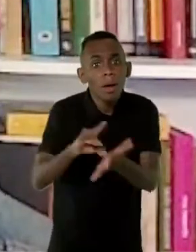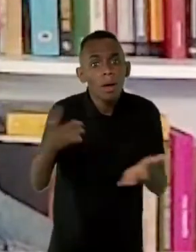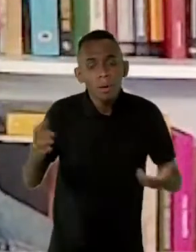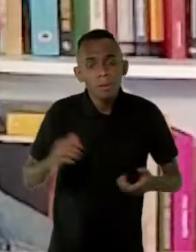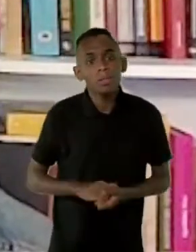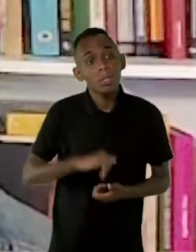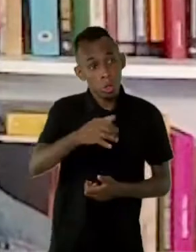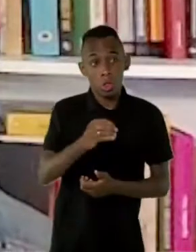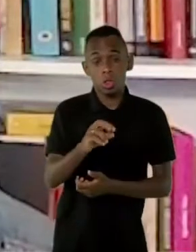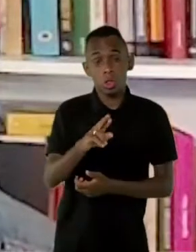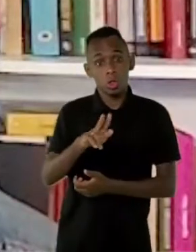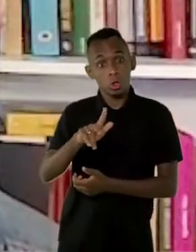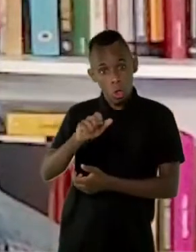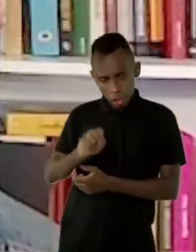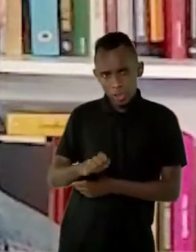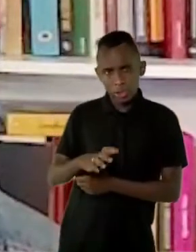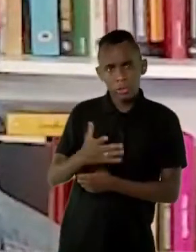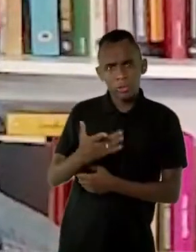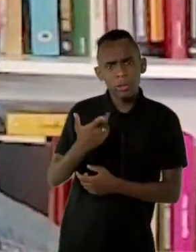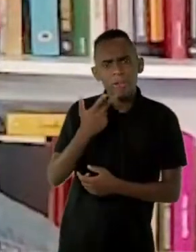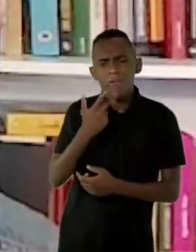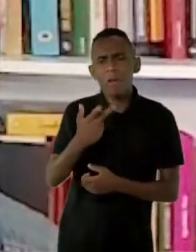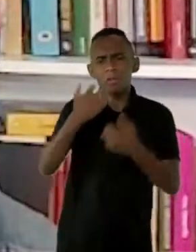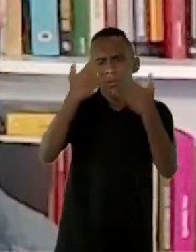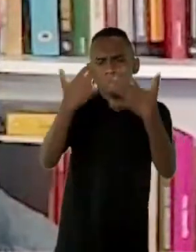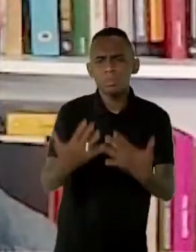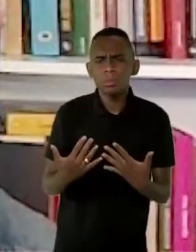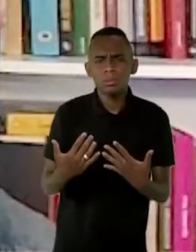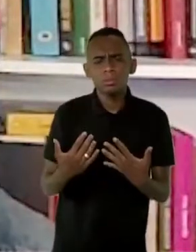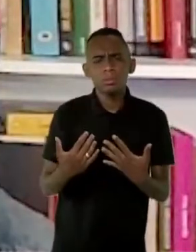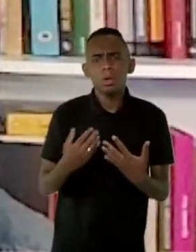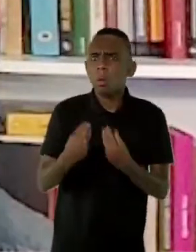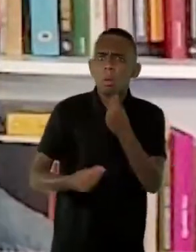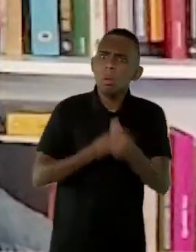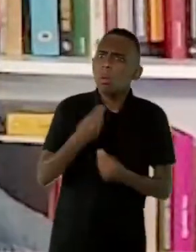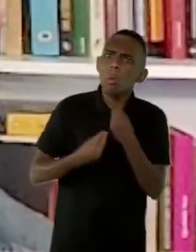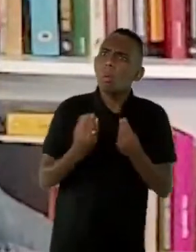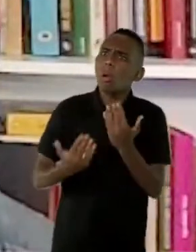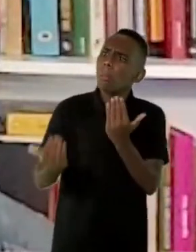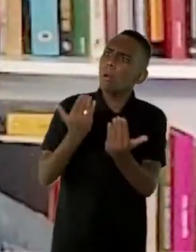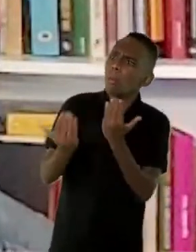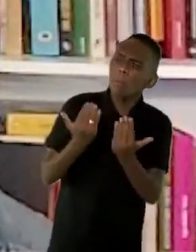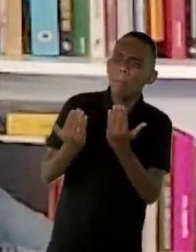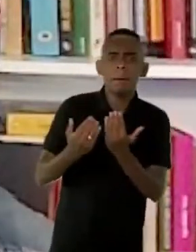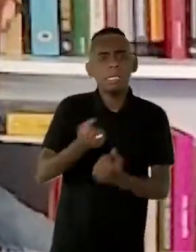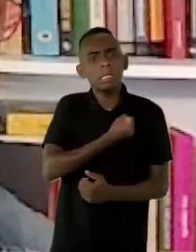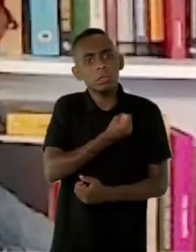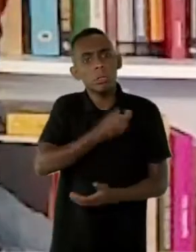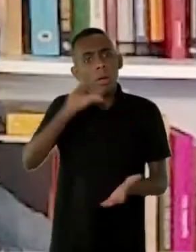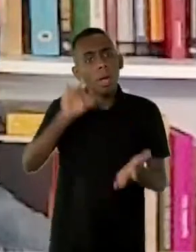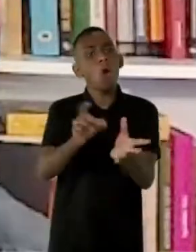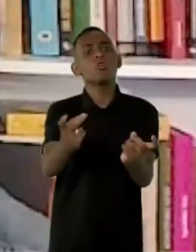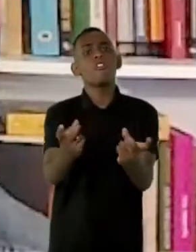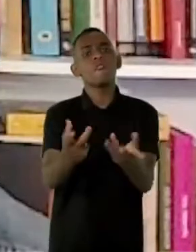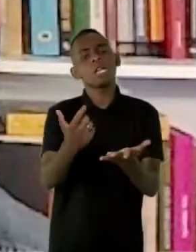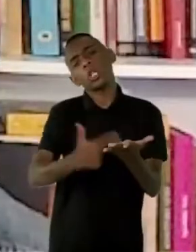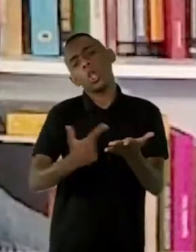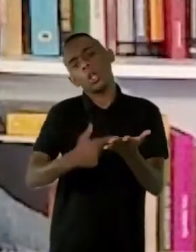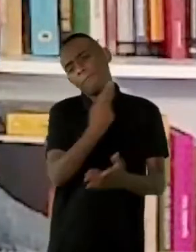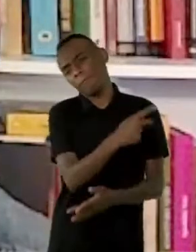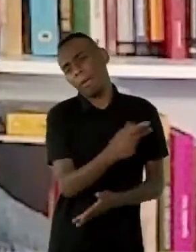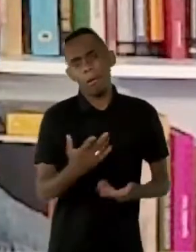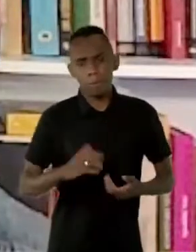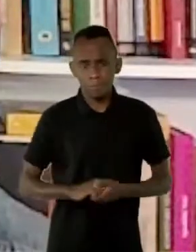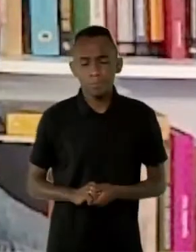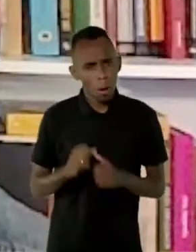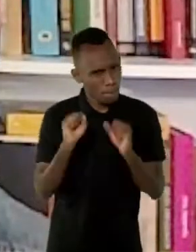Amado falou, né? Isso é uma mensuração desse número. Uma mensuração desse número. Obviamente que você pode